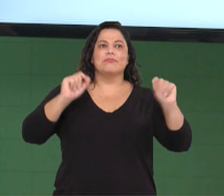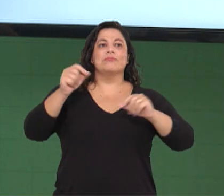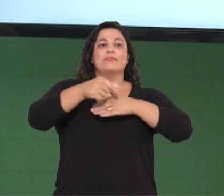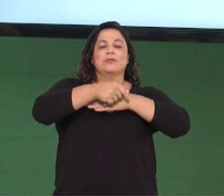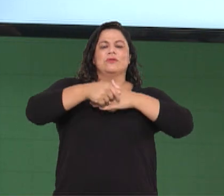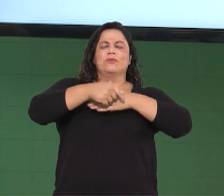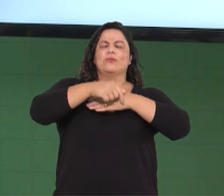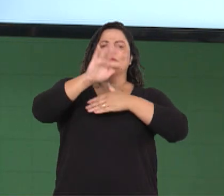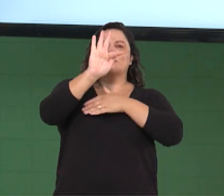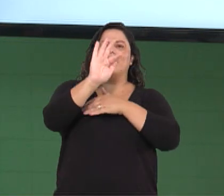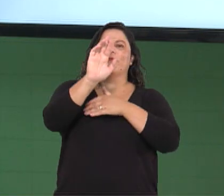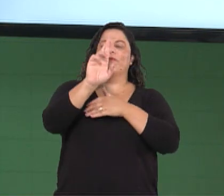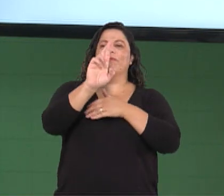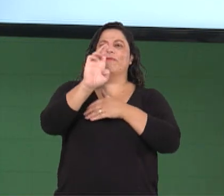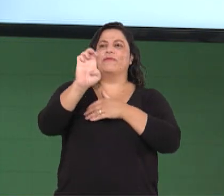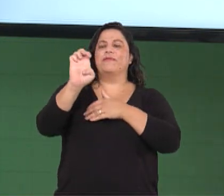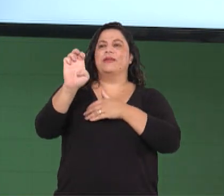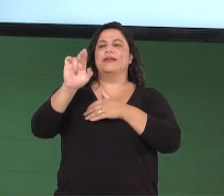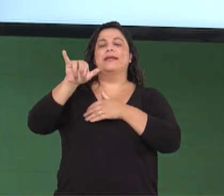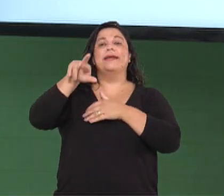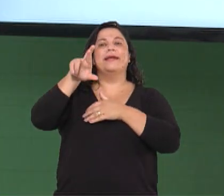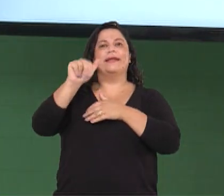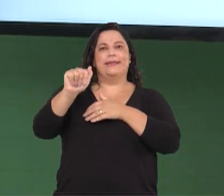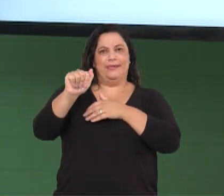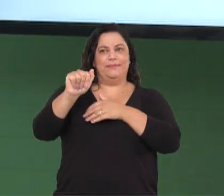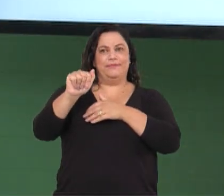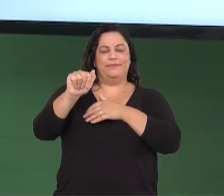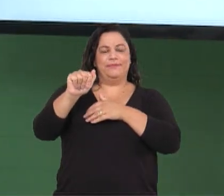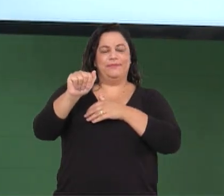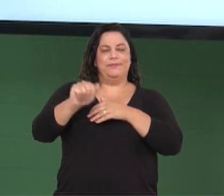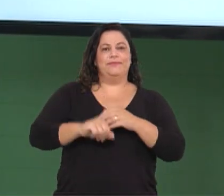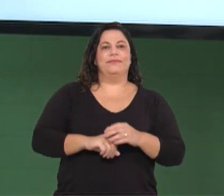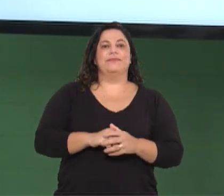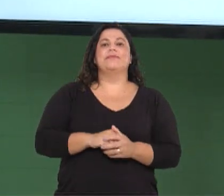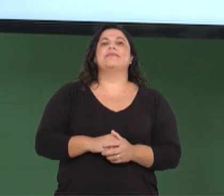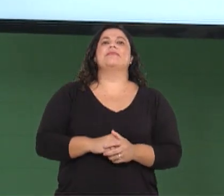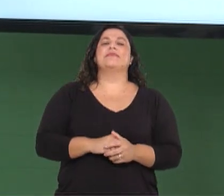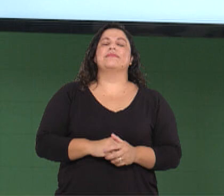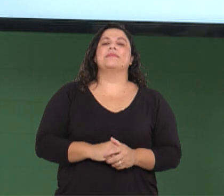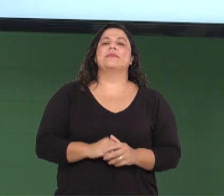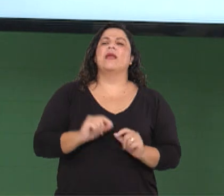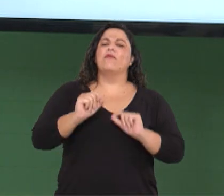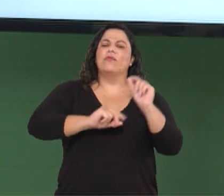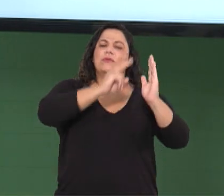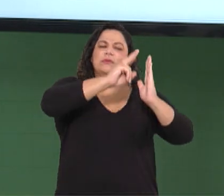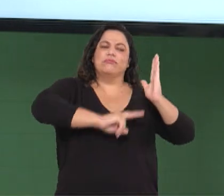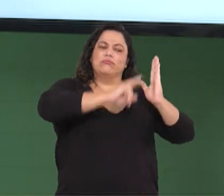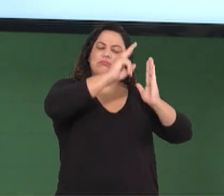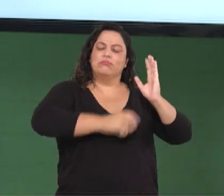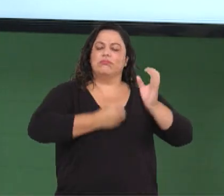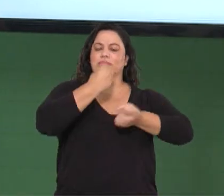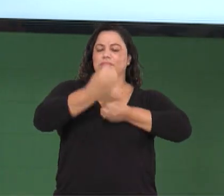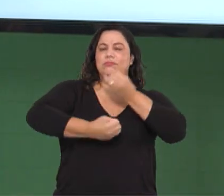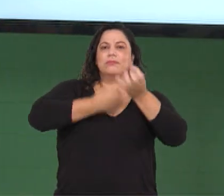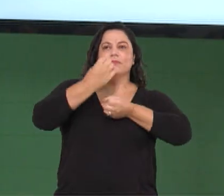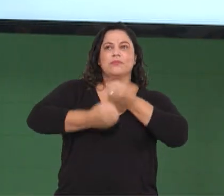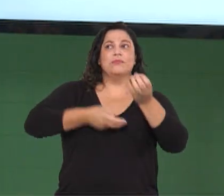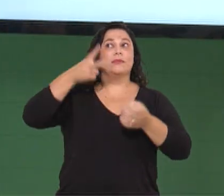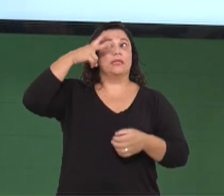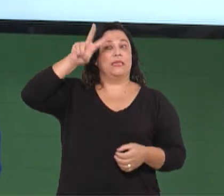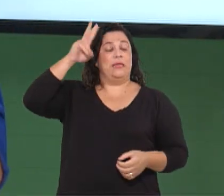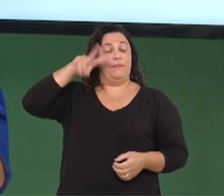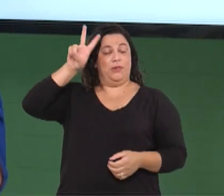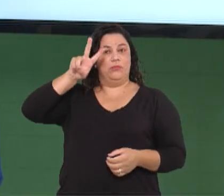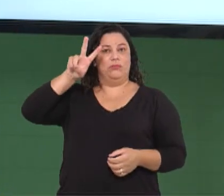Goulart? Vamos ver? Vou fazer a leitura do poema para vocês e lembrando que leitura de